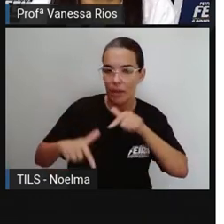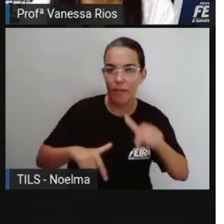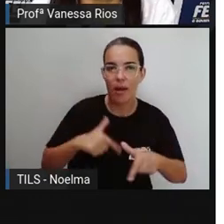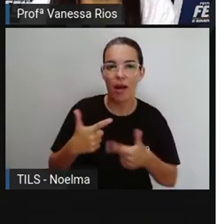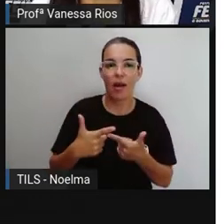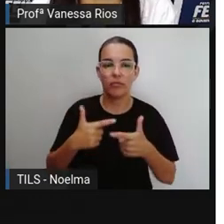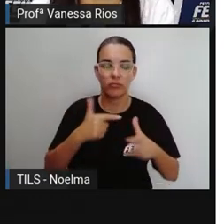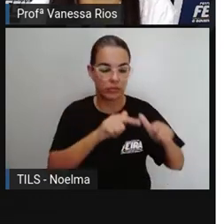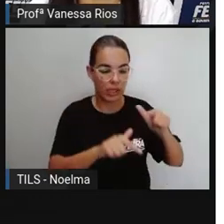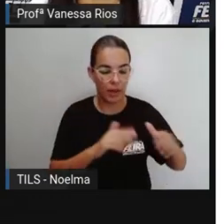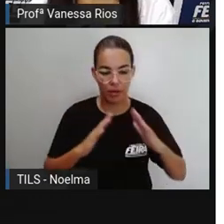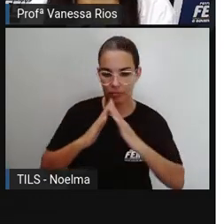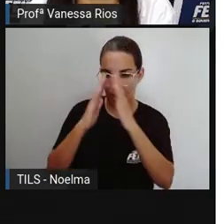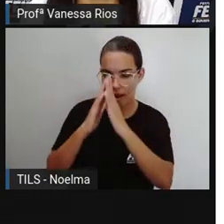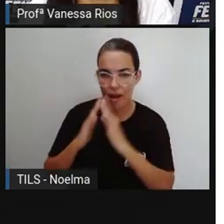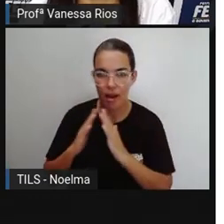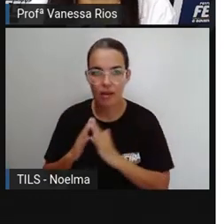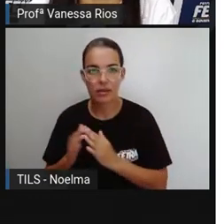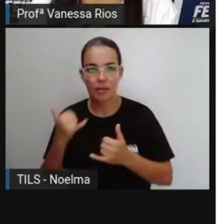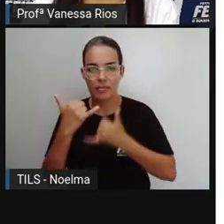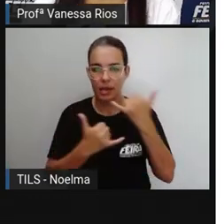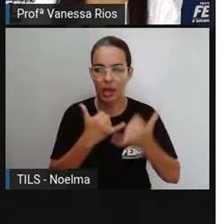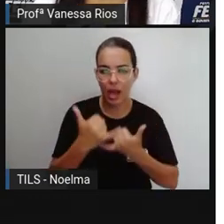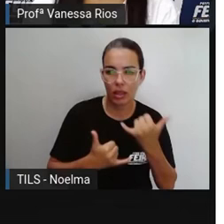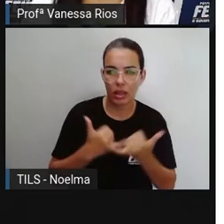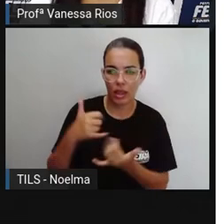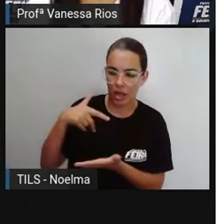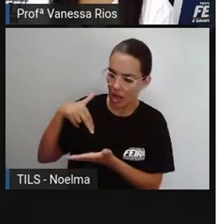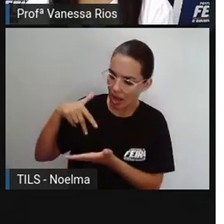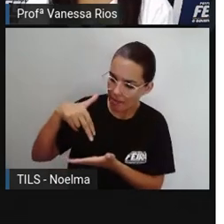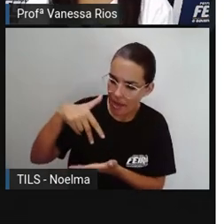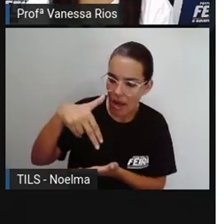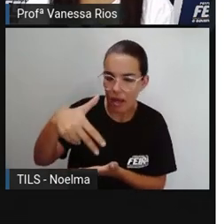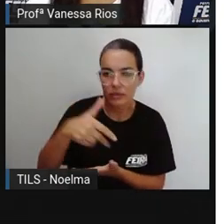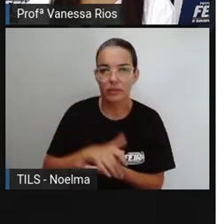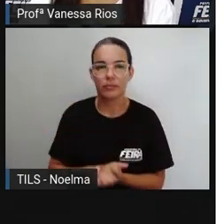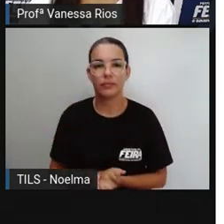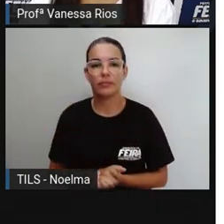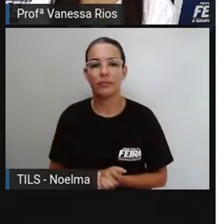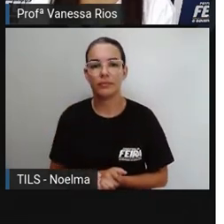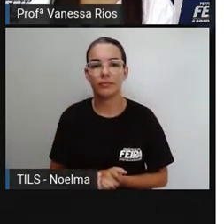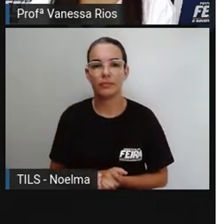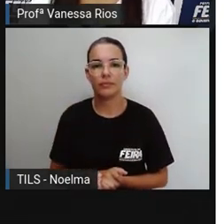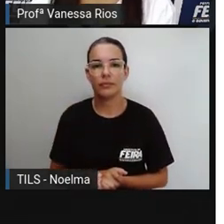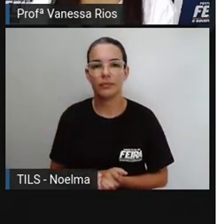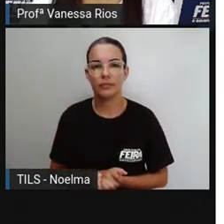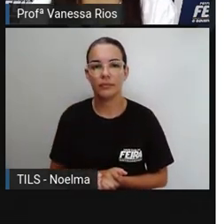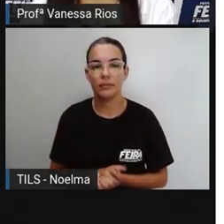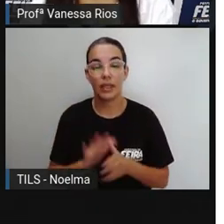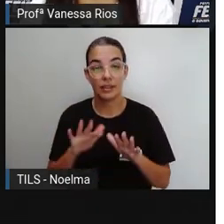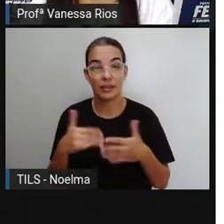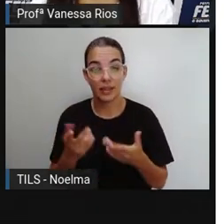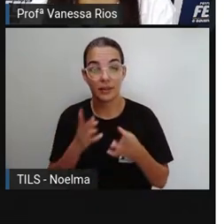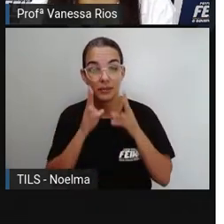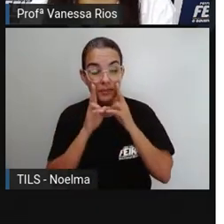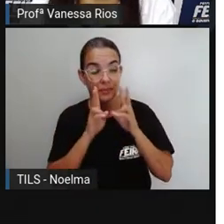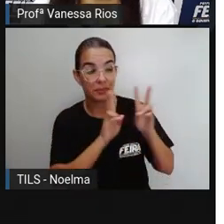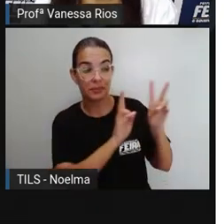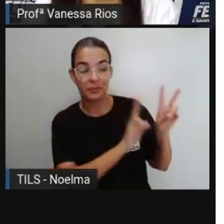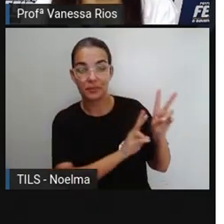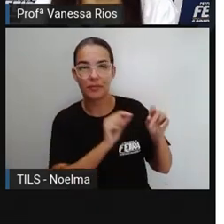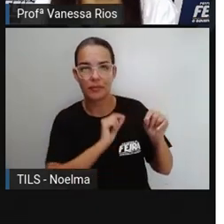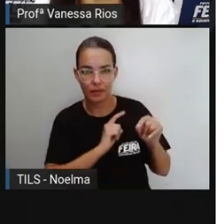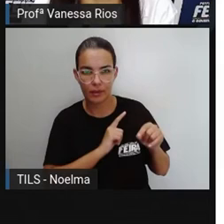tarefas domésticas, brincadeiras, caminhadas, etc. E aí, observando, né, tudo que a